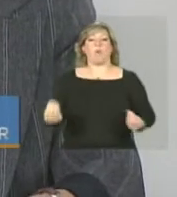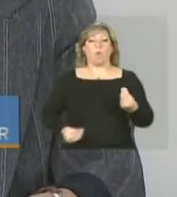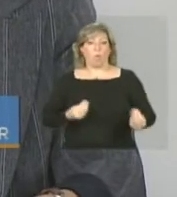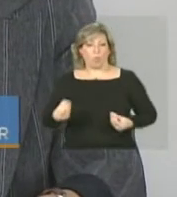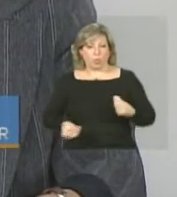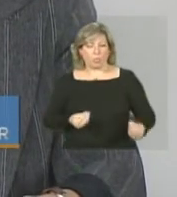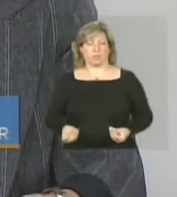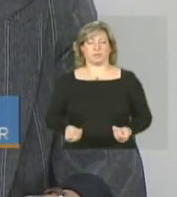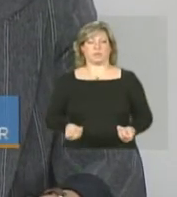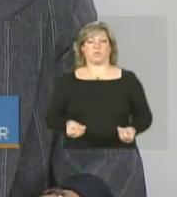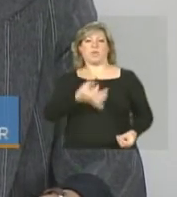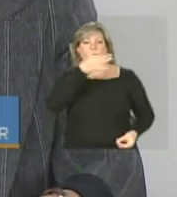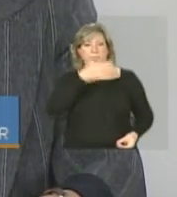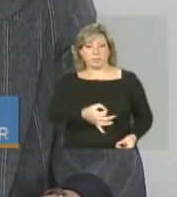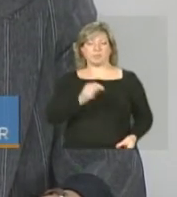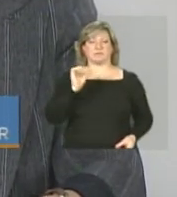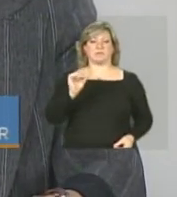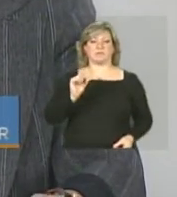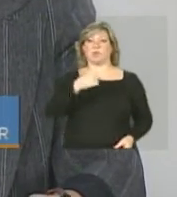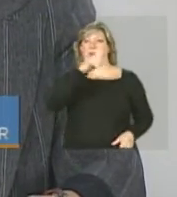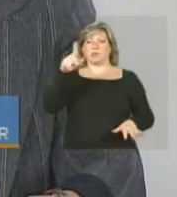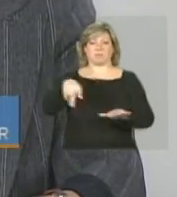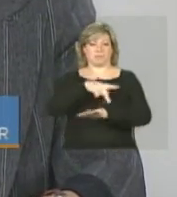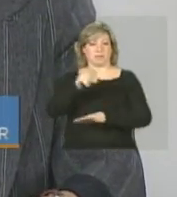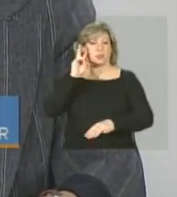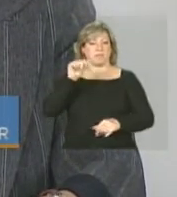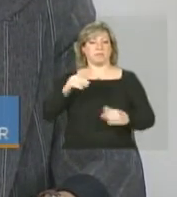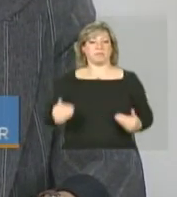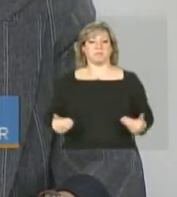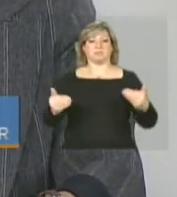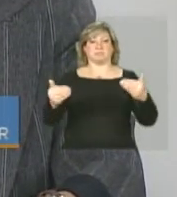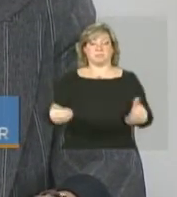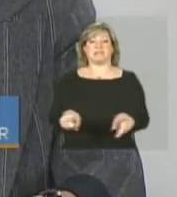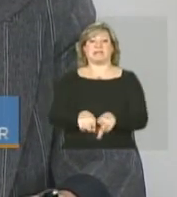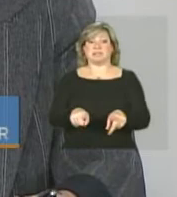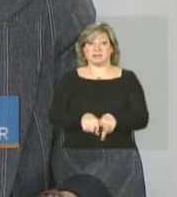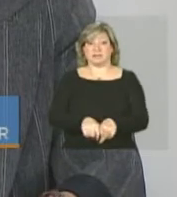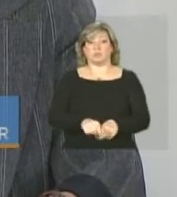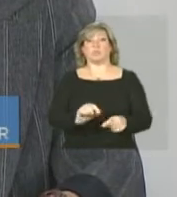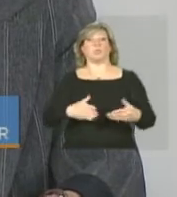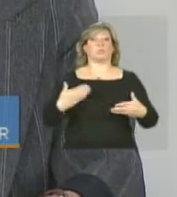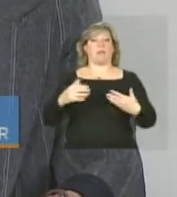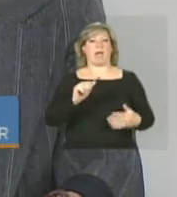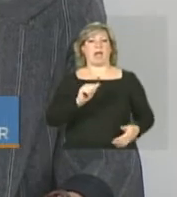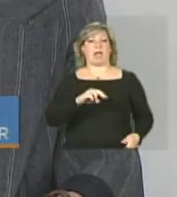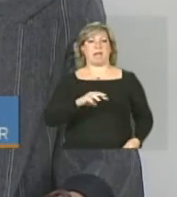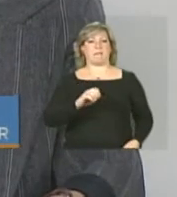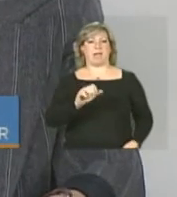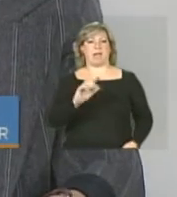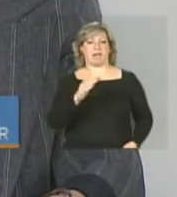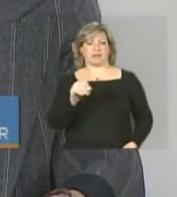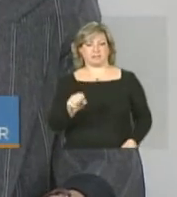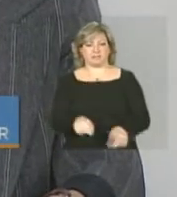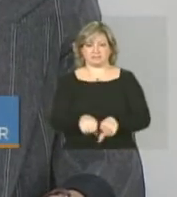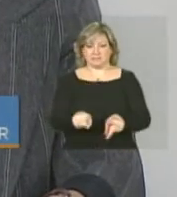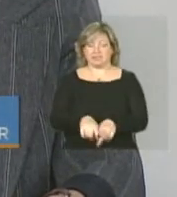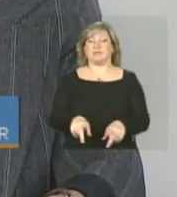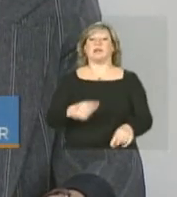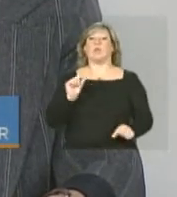vista internacional que representam esses avanços e ameaças e perspectivas. Mas também um representante da